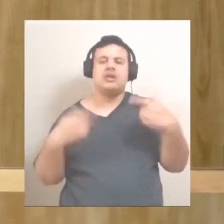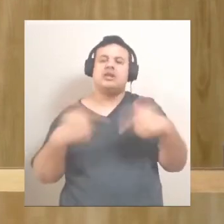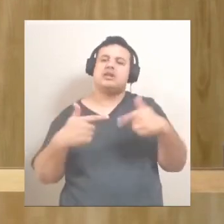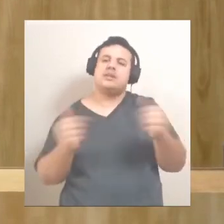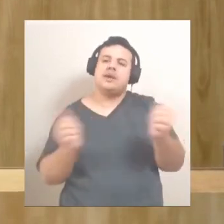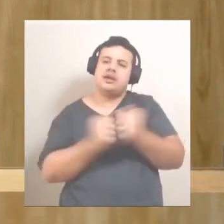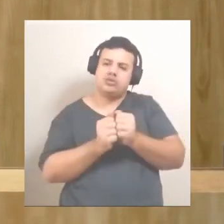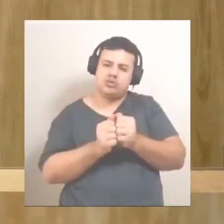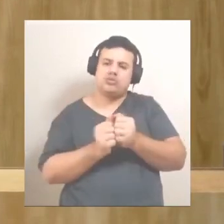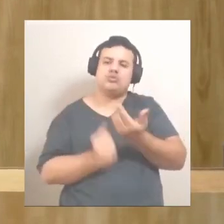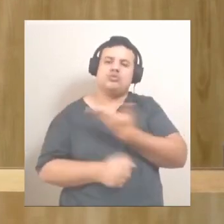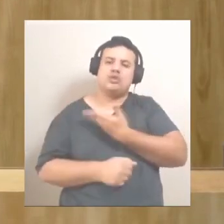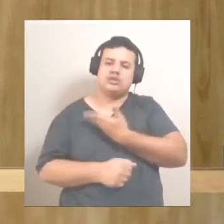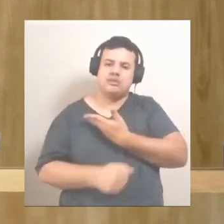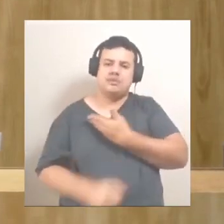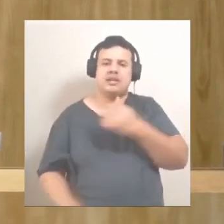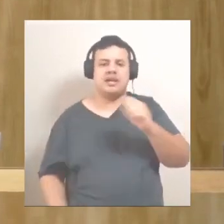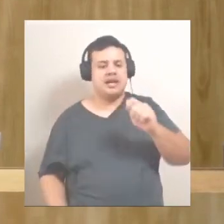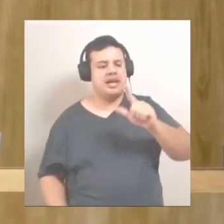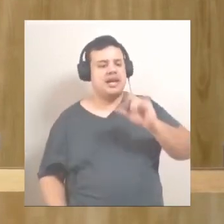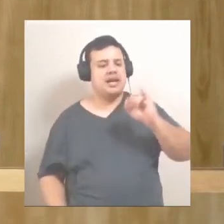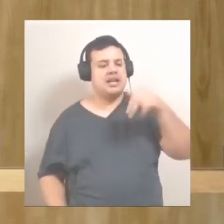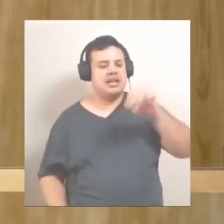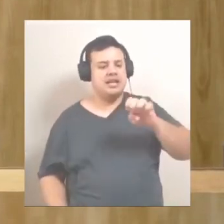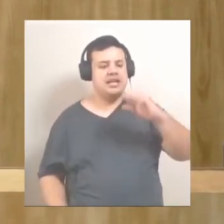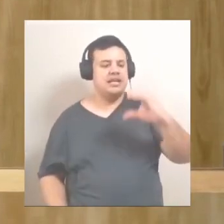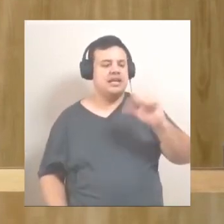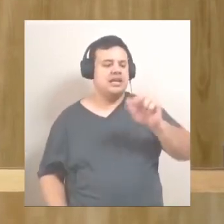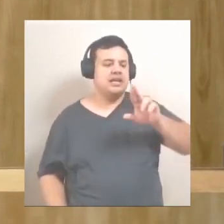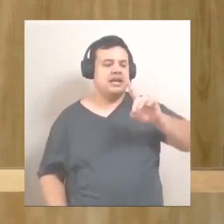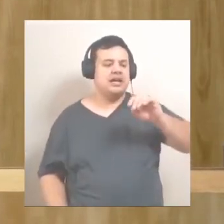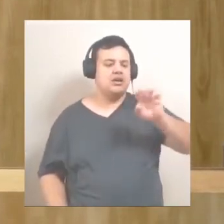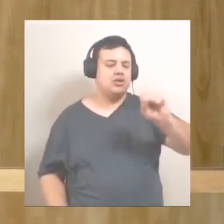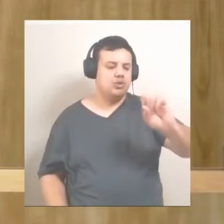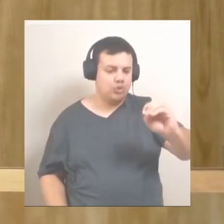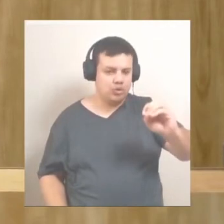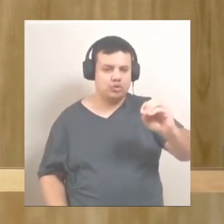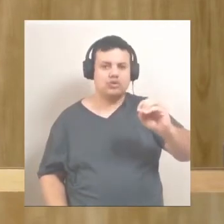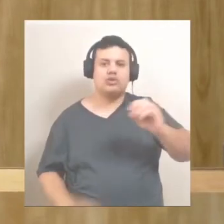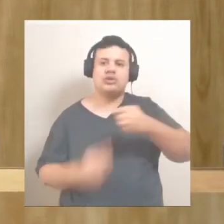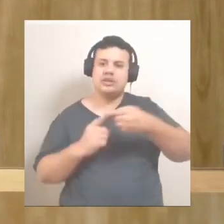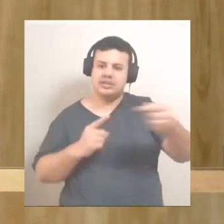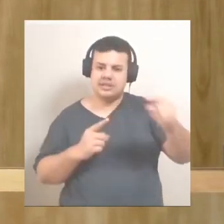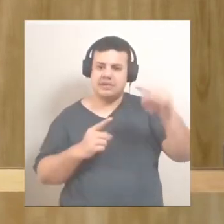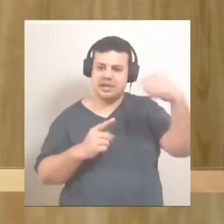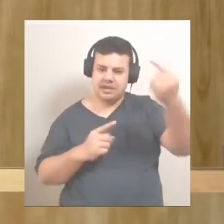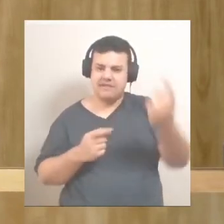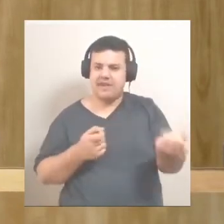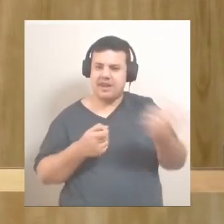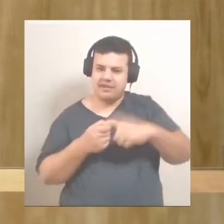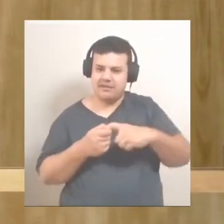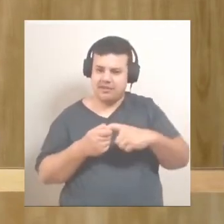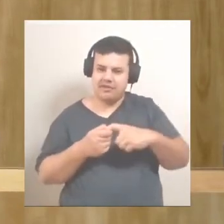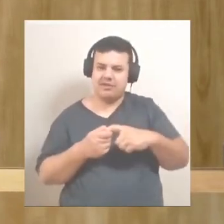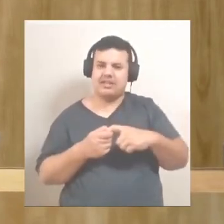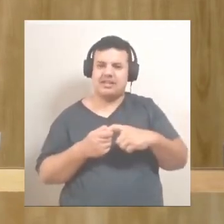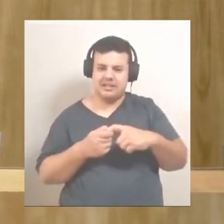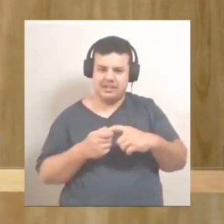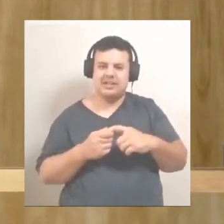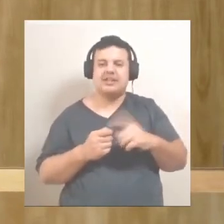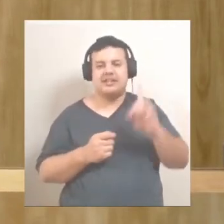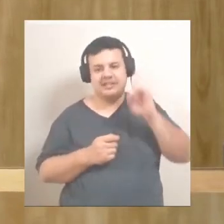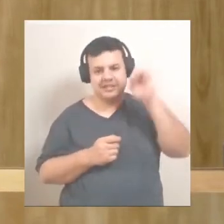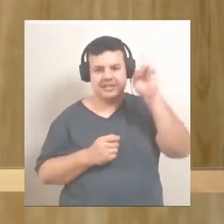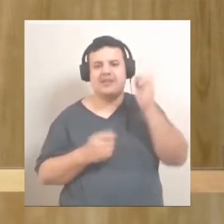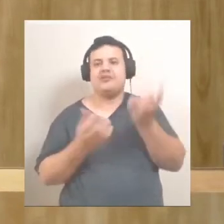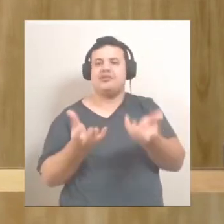nossa querida Aline Cardoso, que imagino que a semana que vem esteja de volta, né, Armando? Se Deus quiser, o